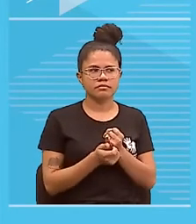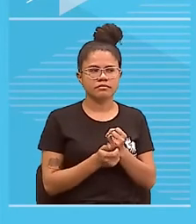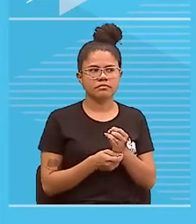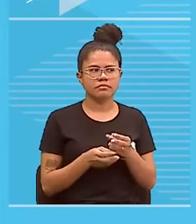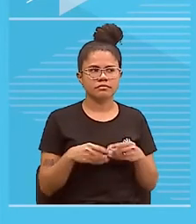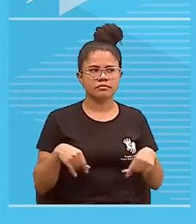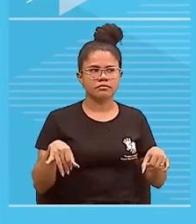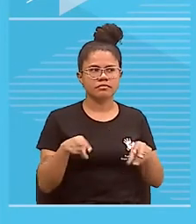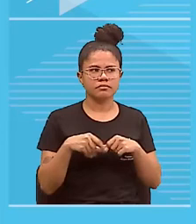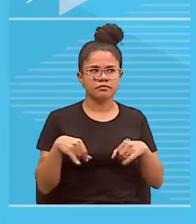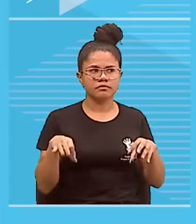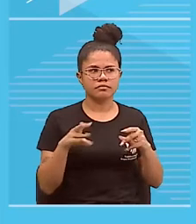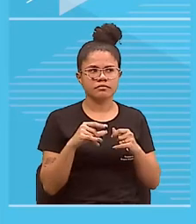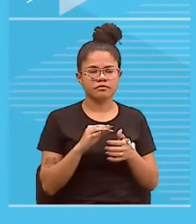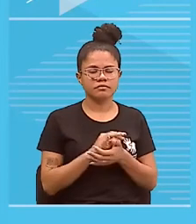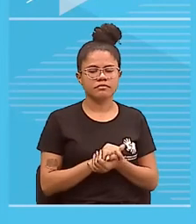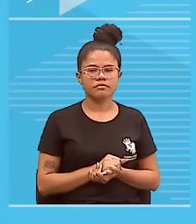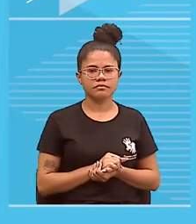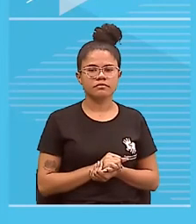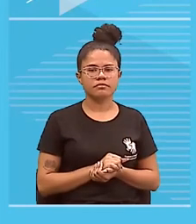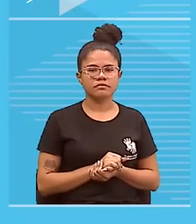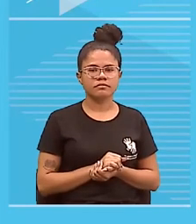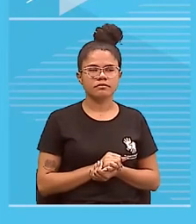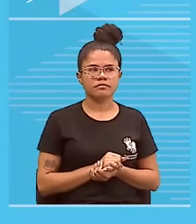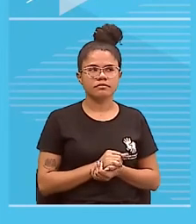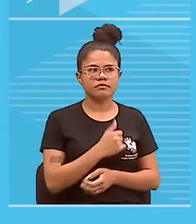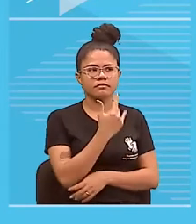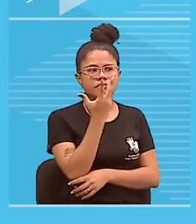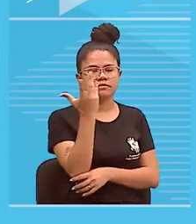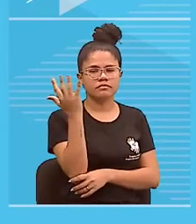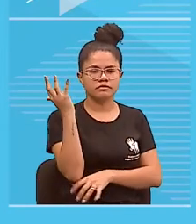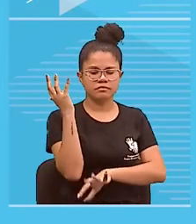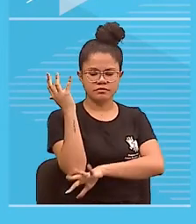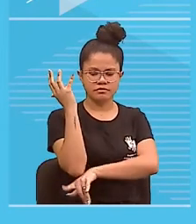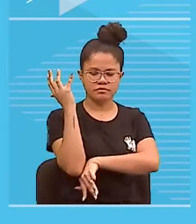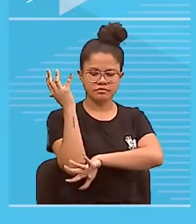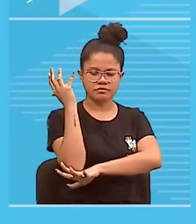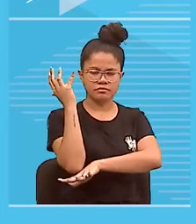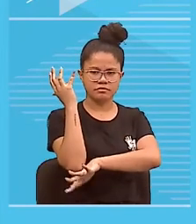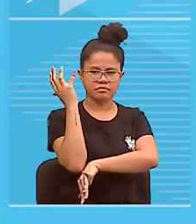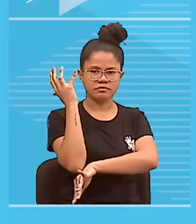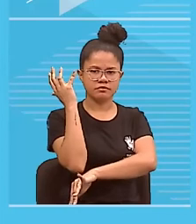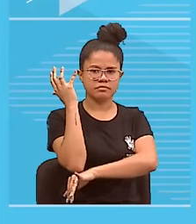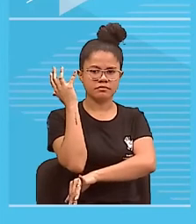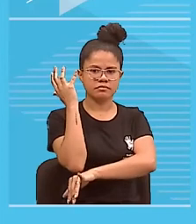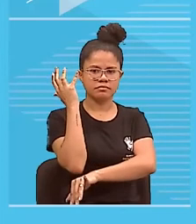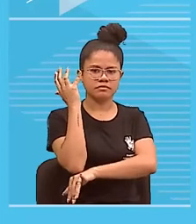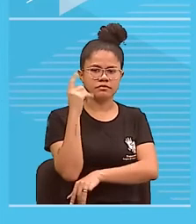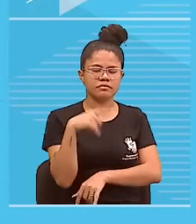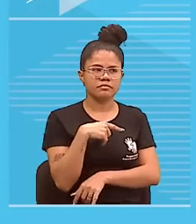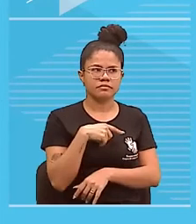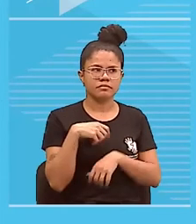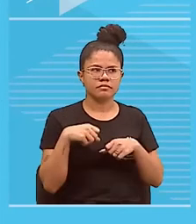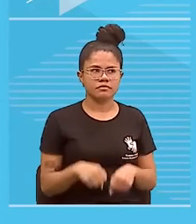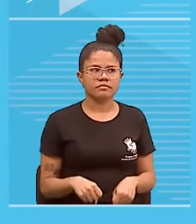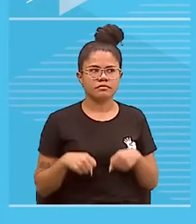o trigo tá em Raízes que a Adriana está cheia na casa dela